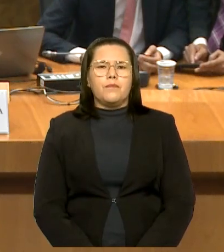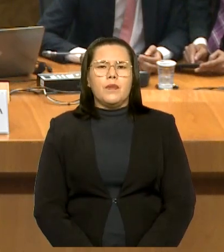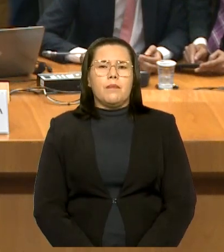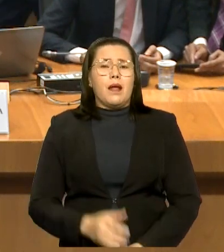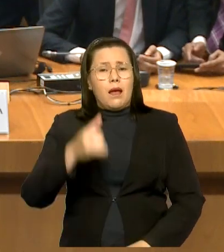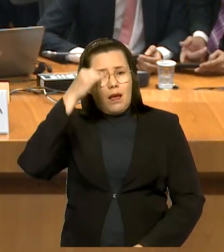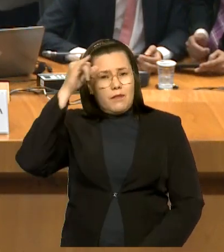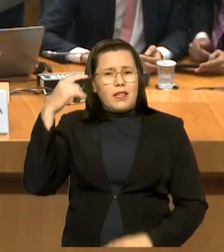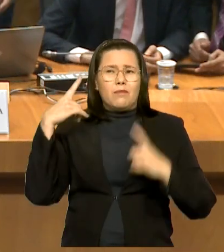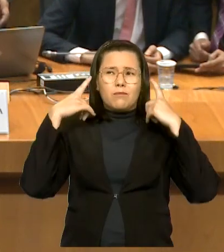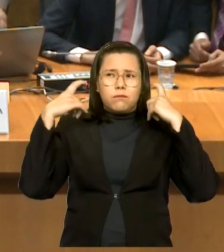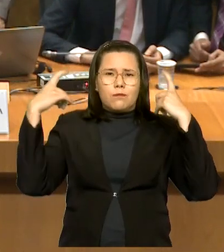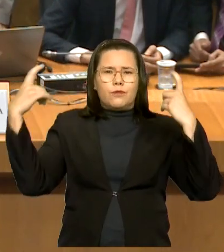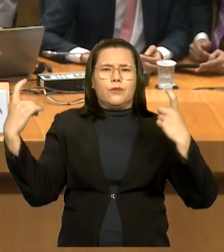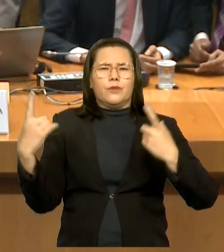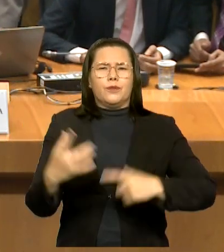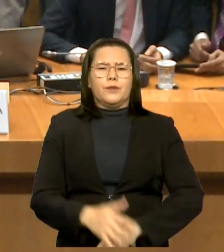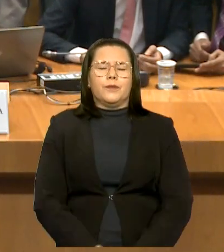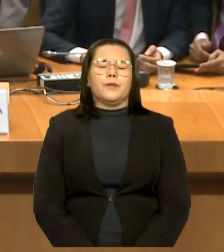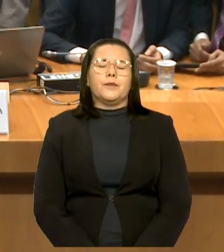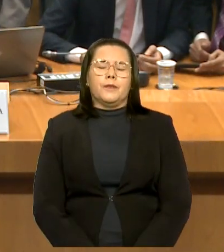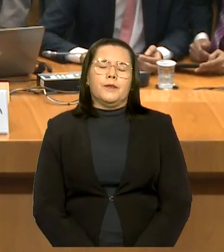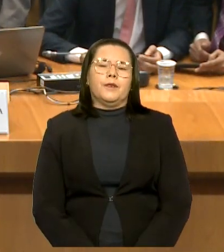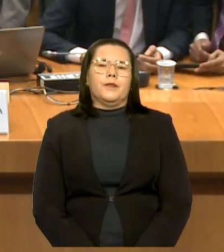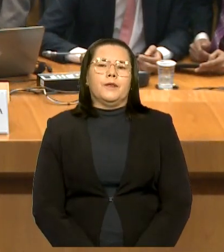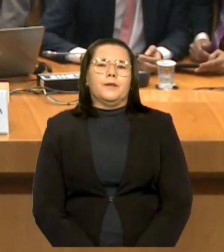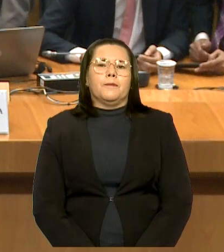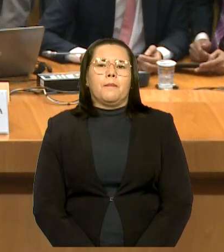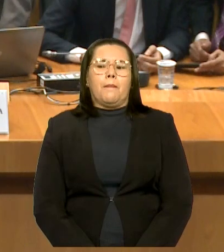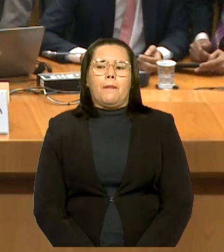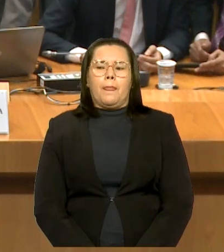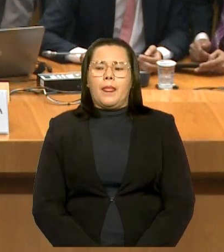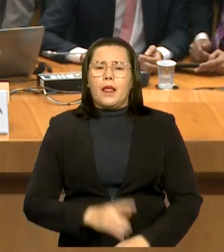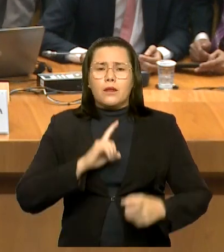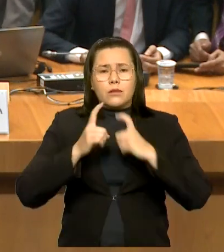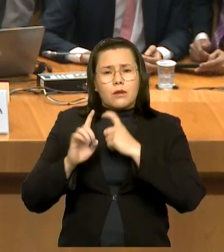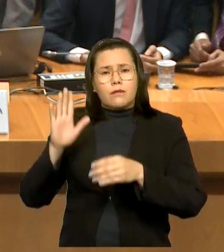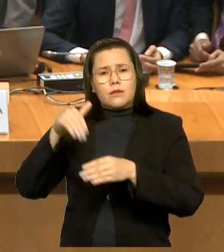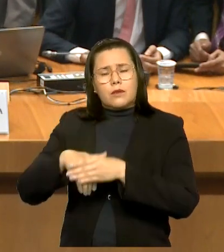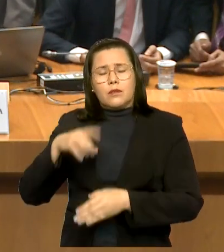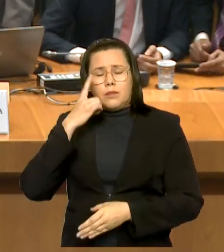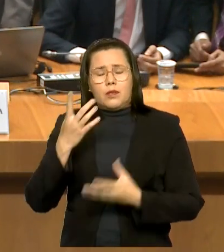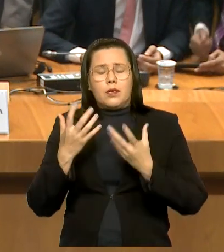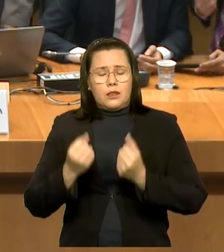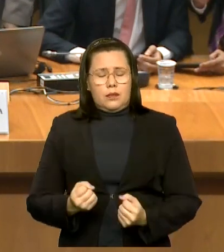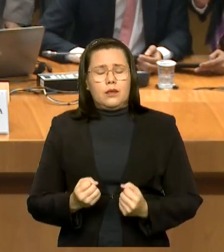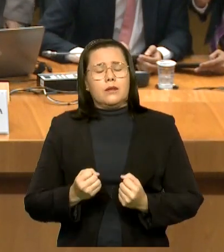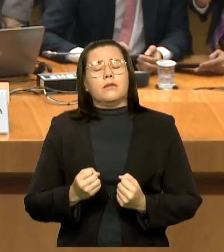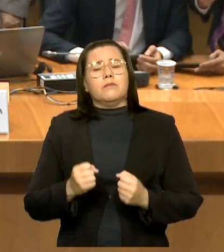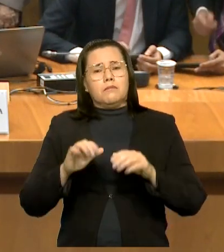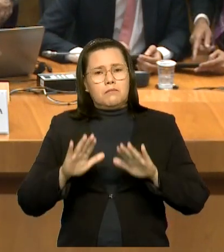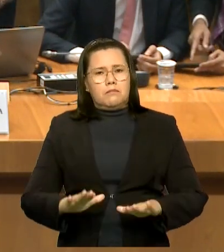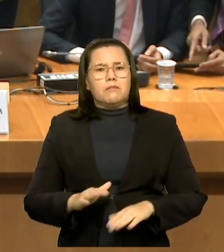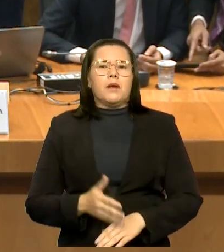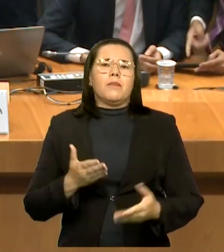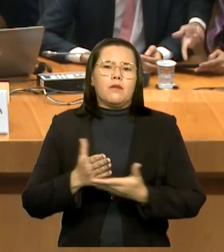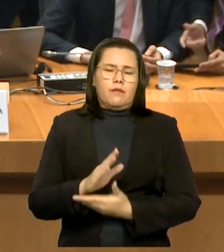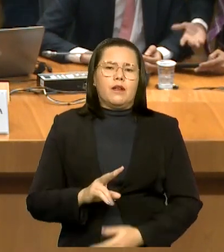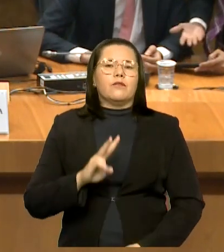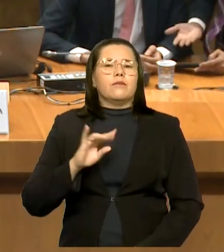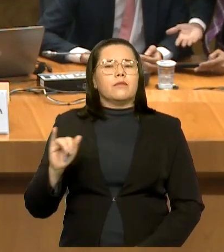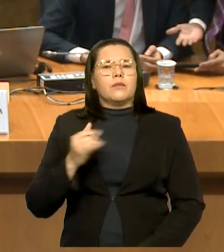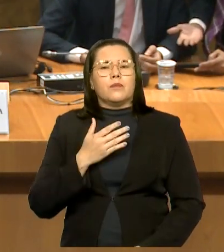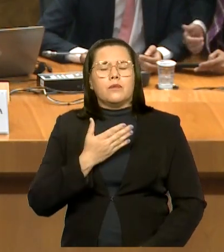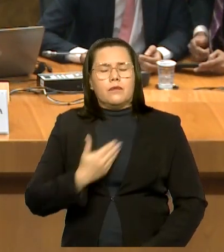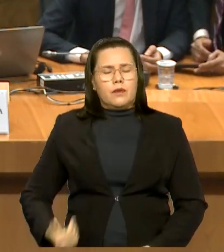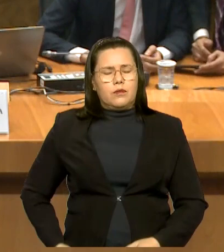em votação, as senhoras deputadas e senhores deputados que aprovam permaneçam como estão. Aprovado, vai a sanção. Projetos de lei em